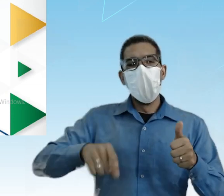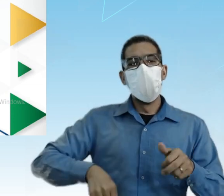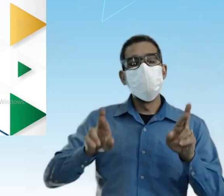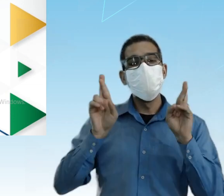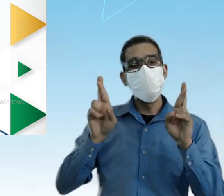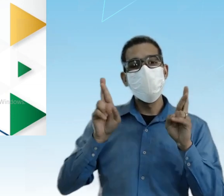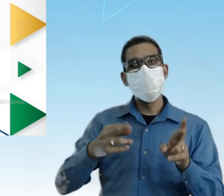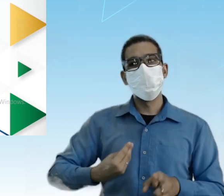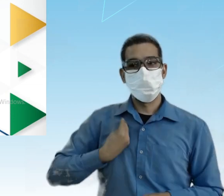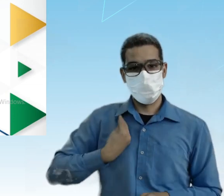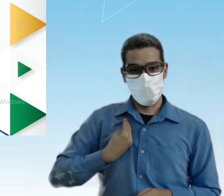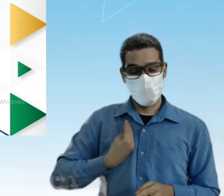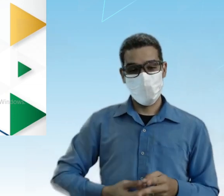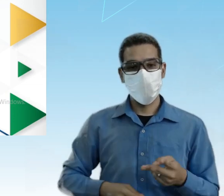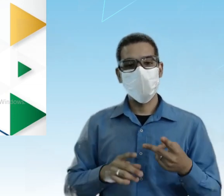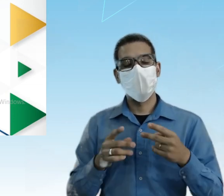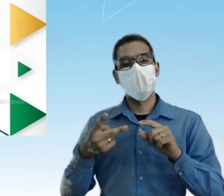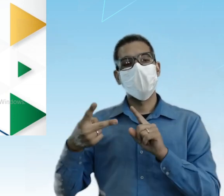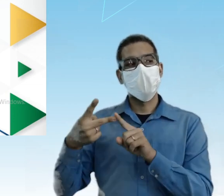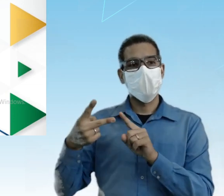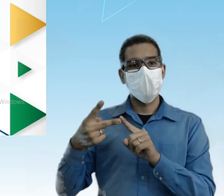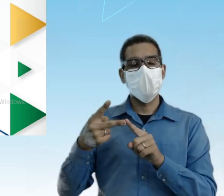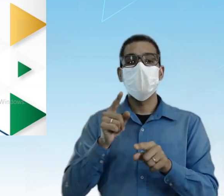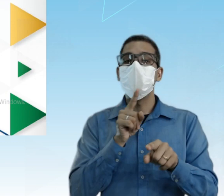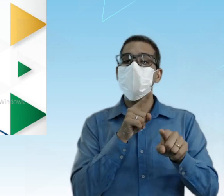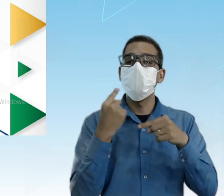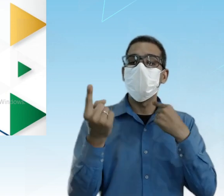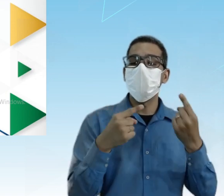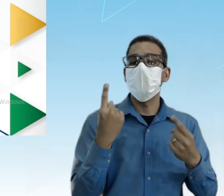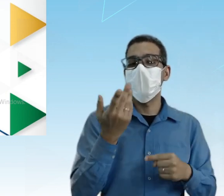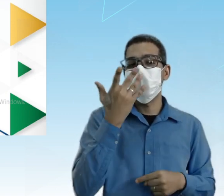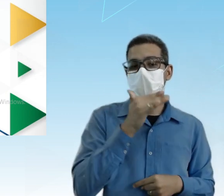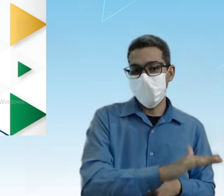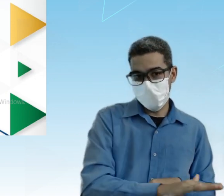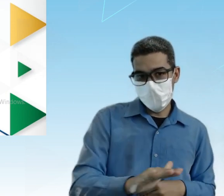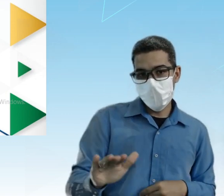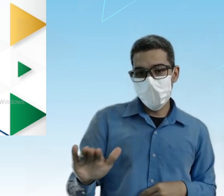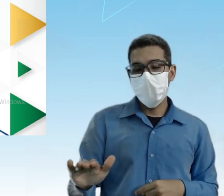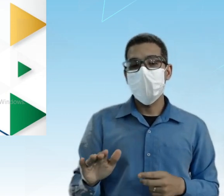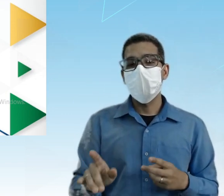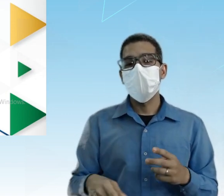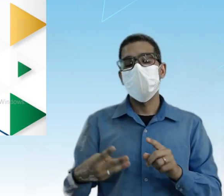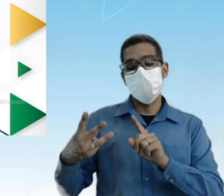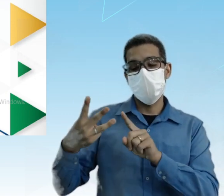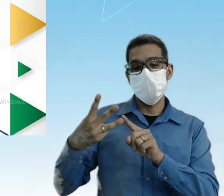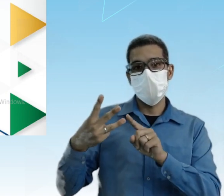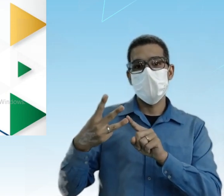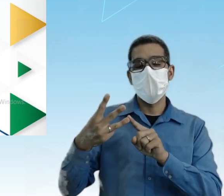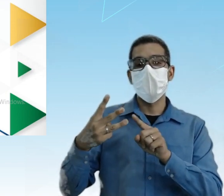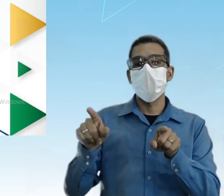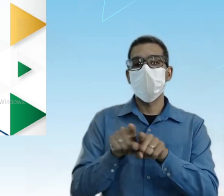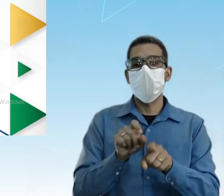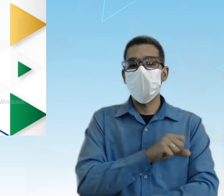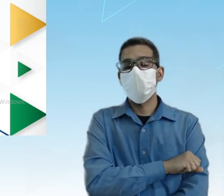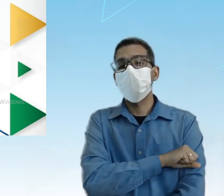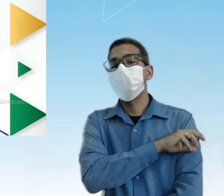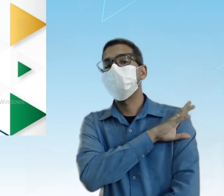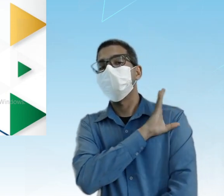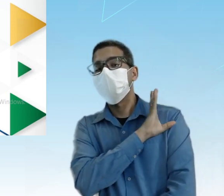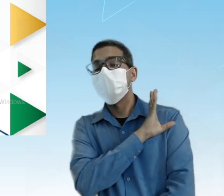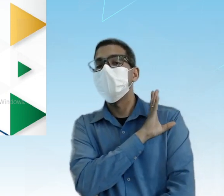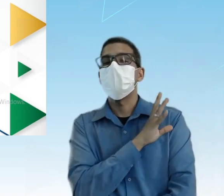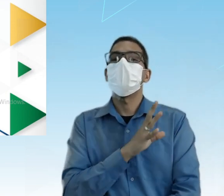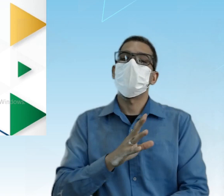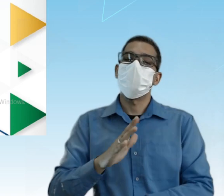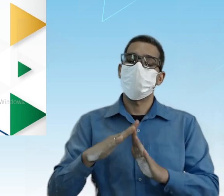vida, a taxa de mortalidade infantil e o grau de escolarização. Esses 3,